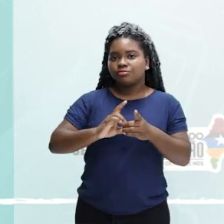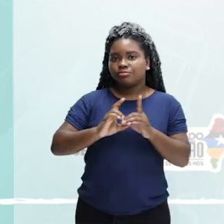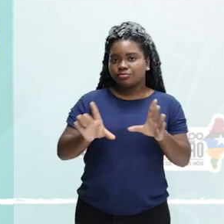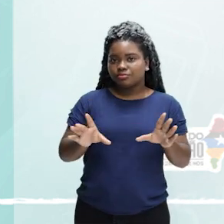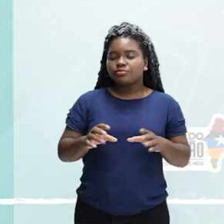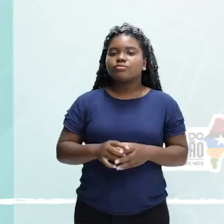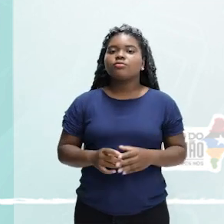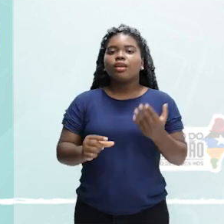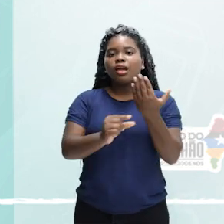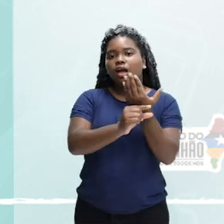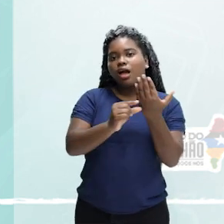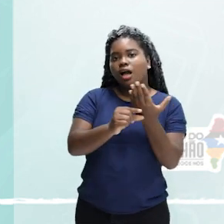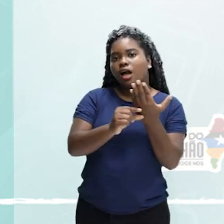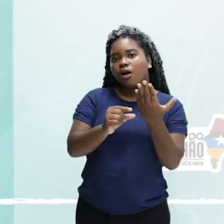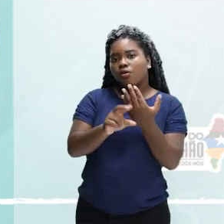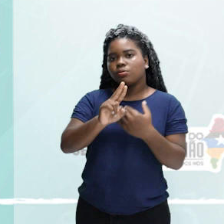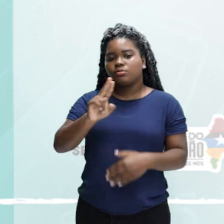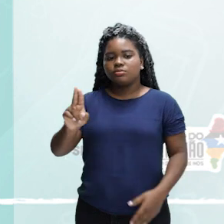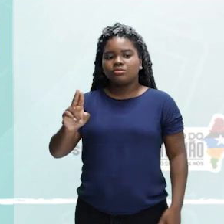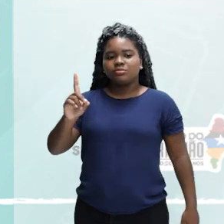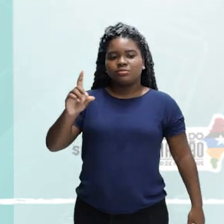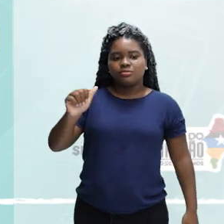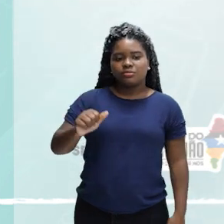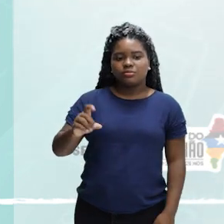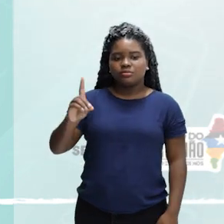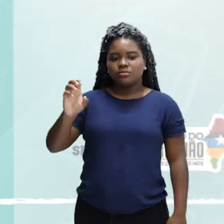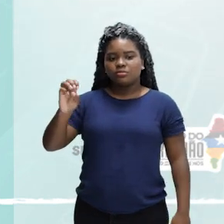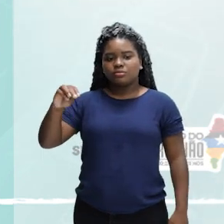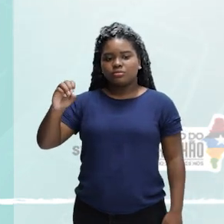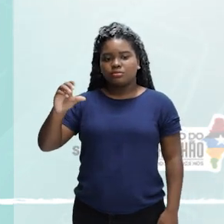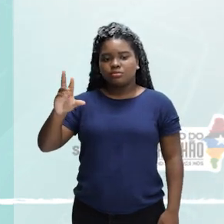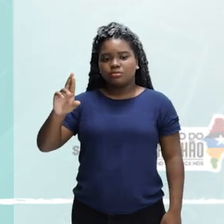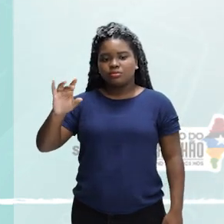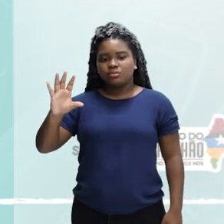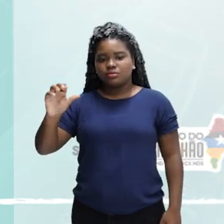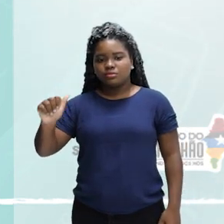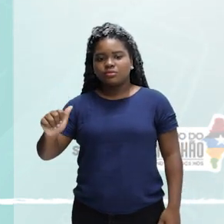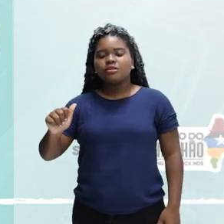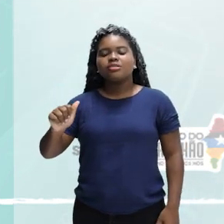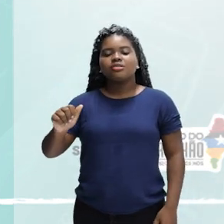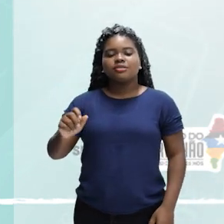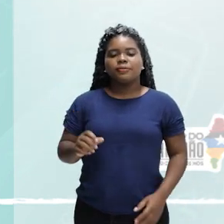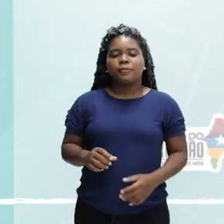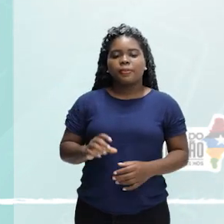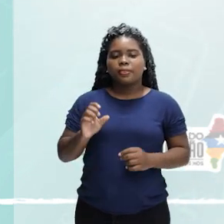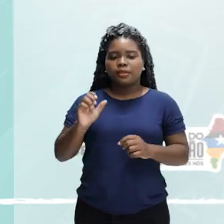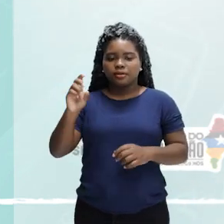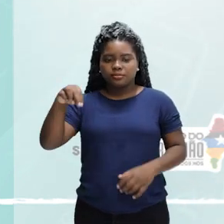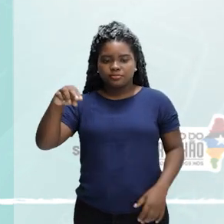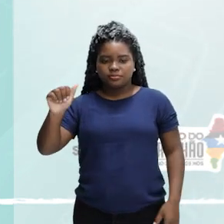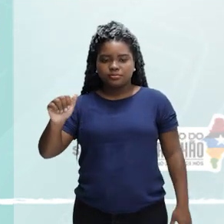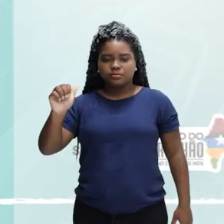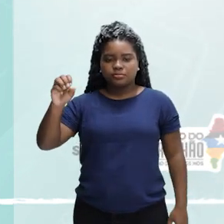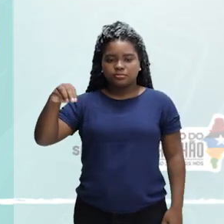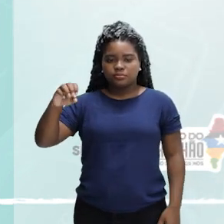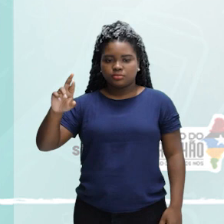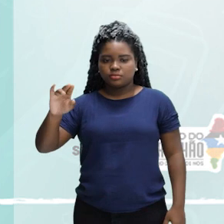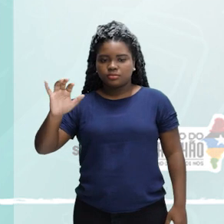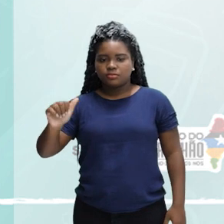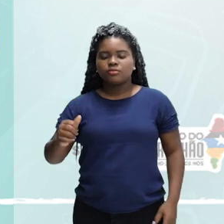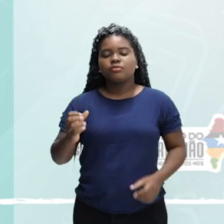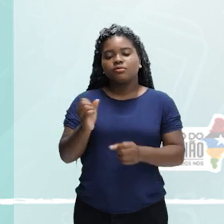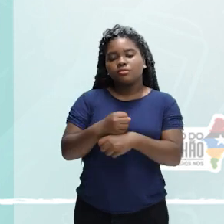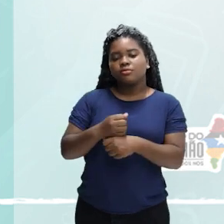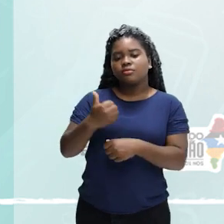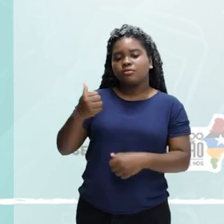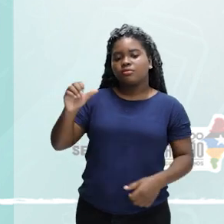Da Democracia na América, ou A Democracia na América, escrito em 1835, ainda no século